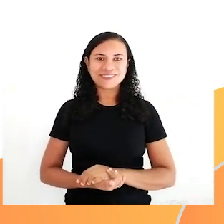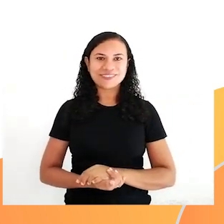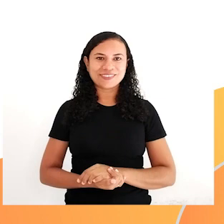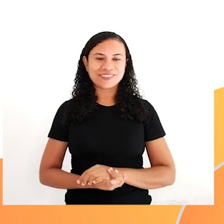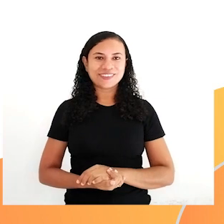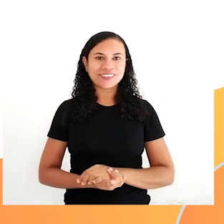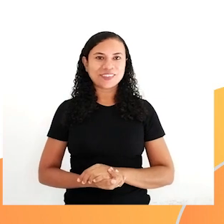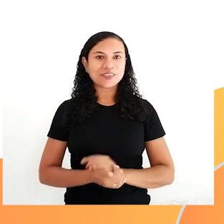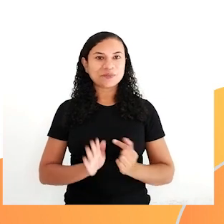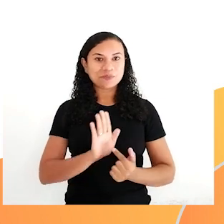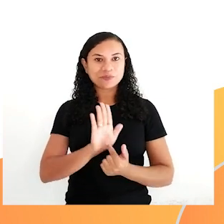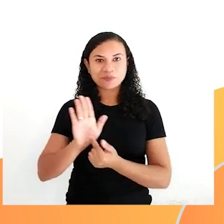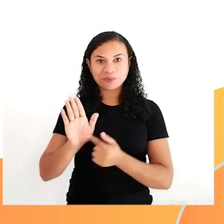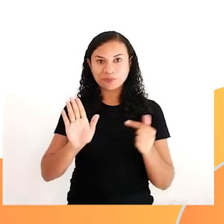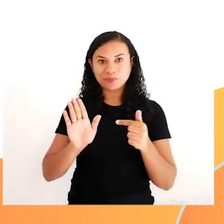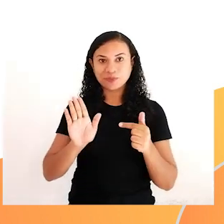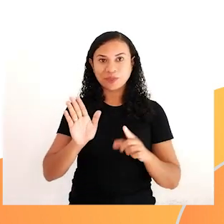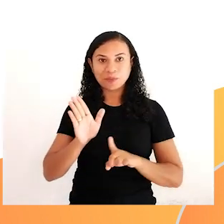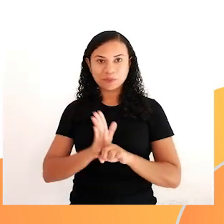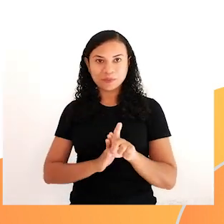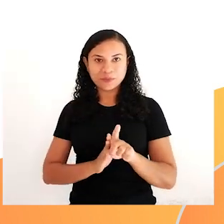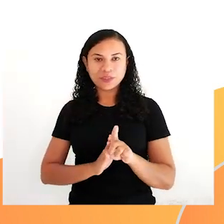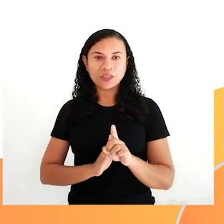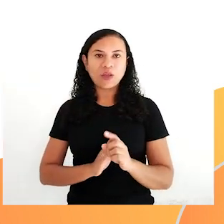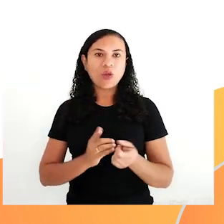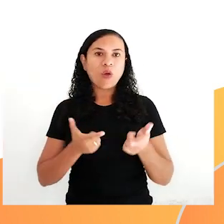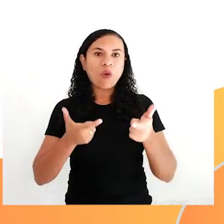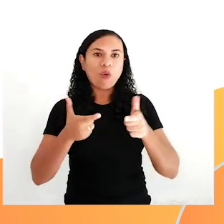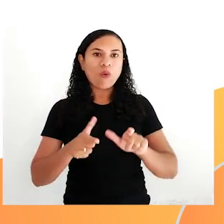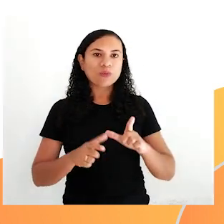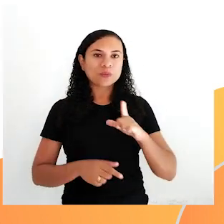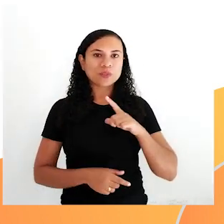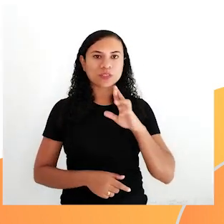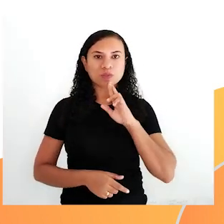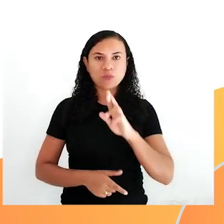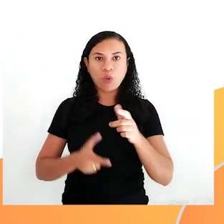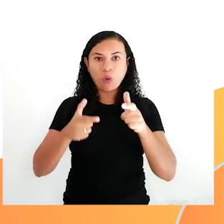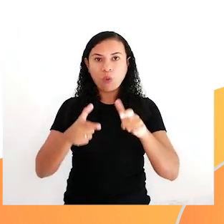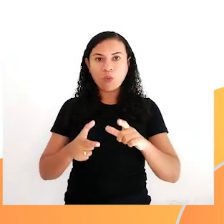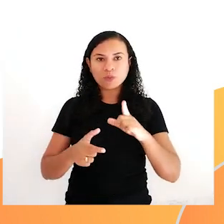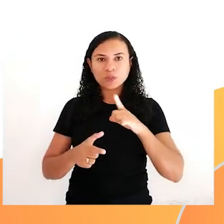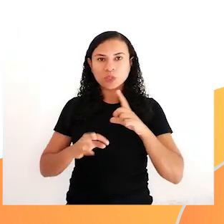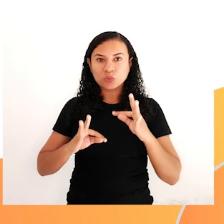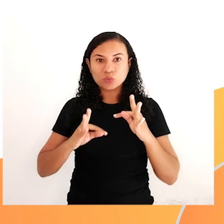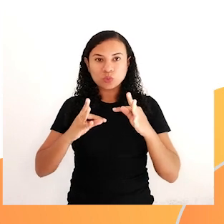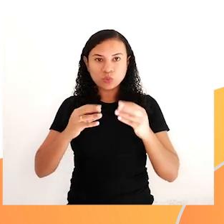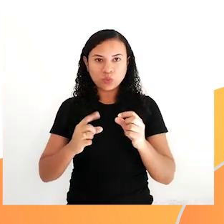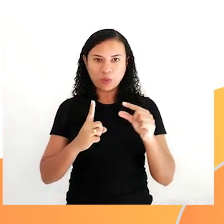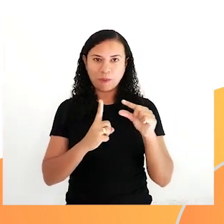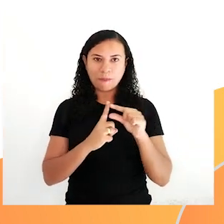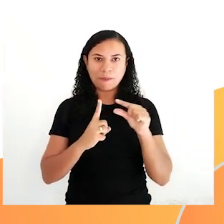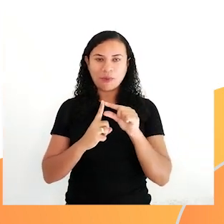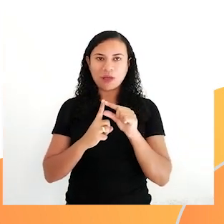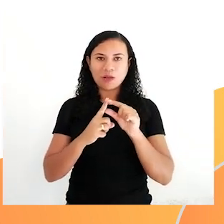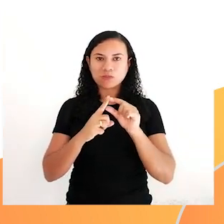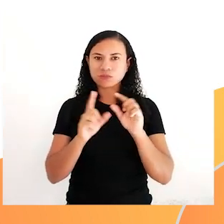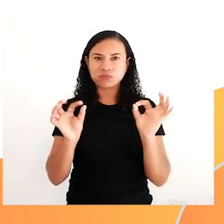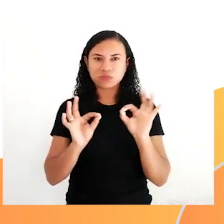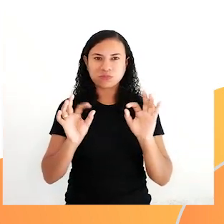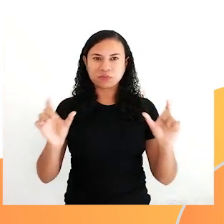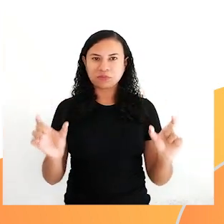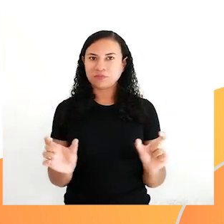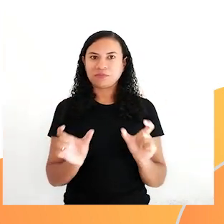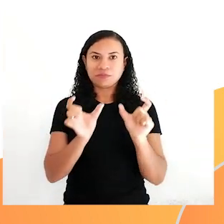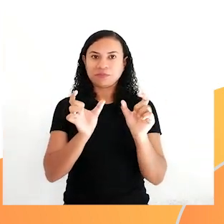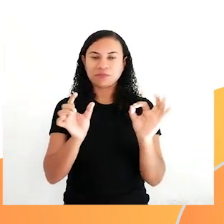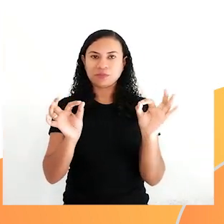desidentificação e desestimulado. Neste caso, a única alternativa em que as palavras não são